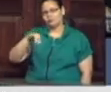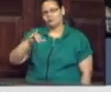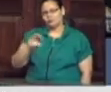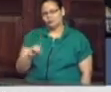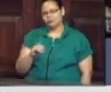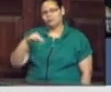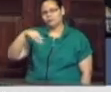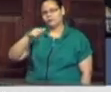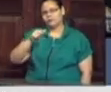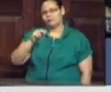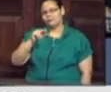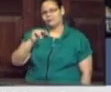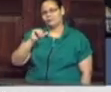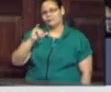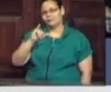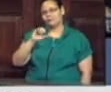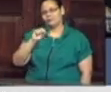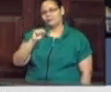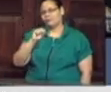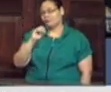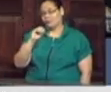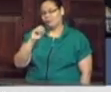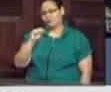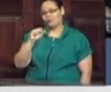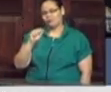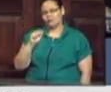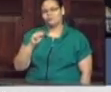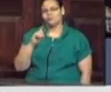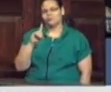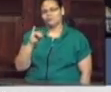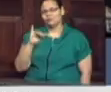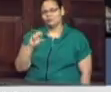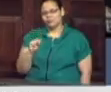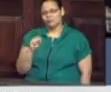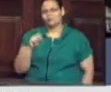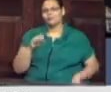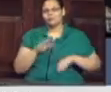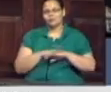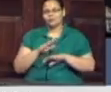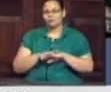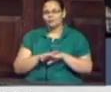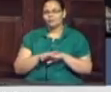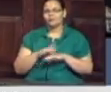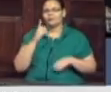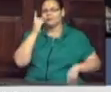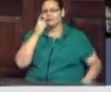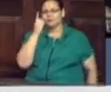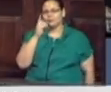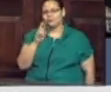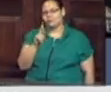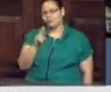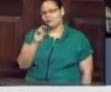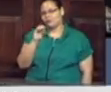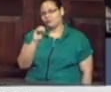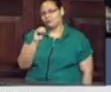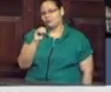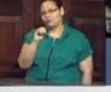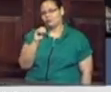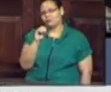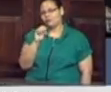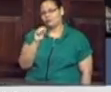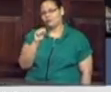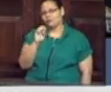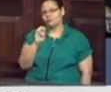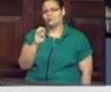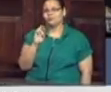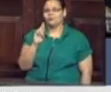Mariosa Dias. Parecer da Comissão de Normas Internas e Proposições Externas, favorável. Relator, deputado Rosenberg Reis. Em votação, os senhores que aprovam,